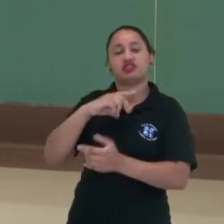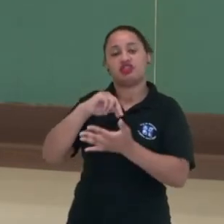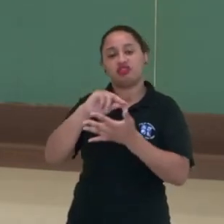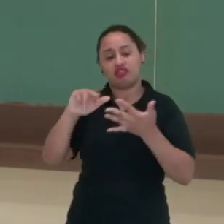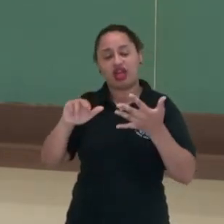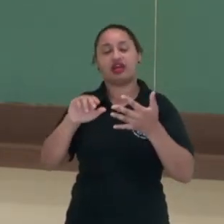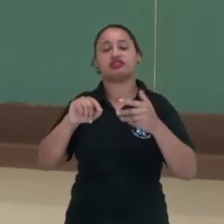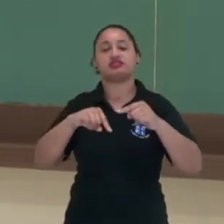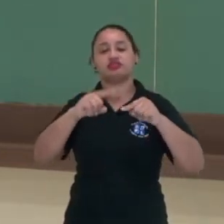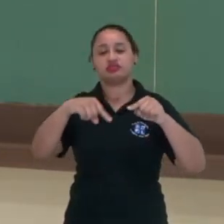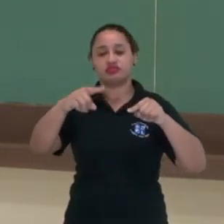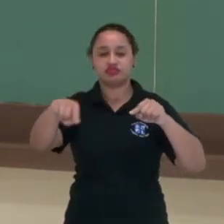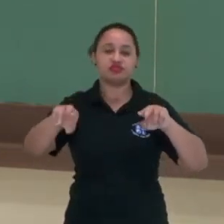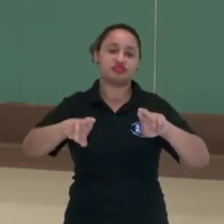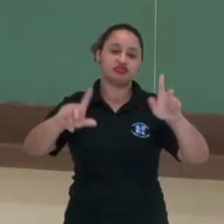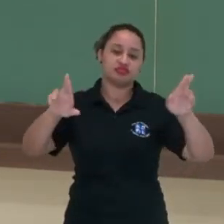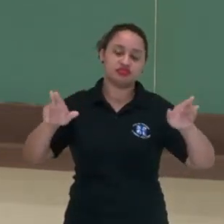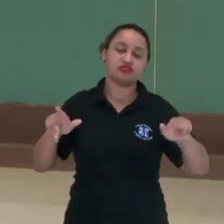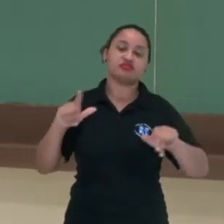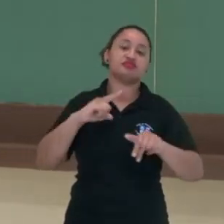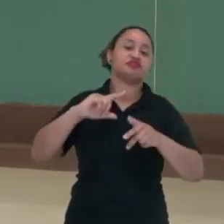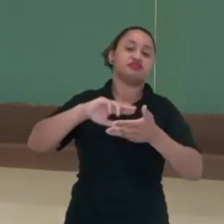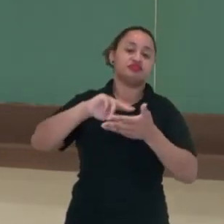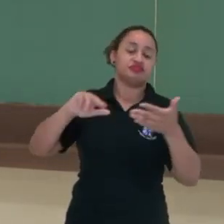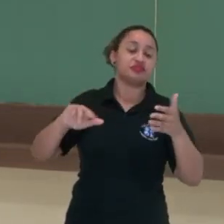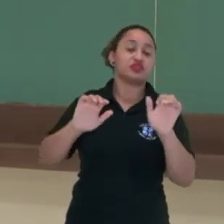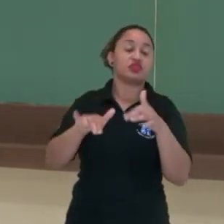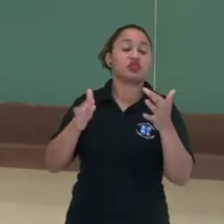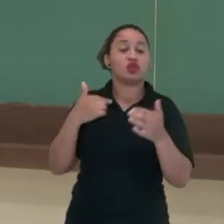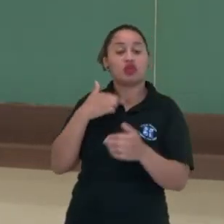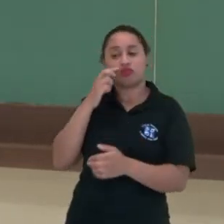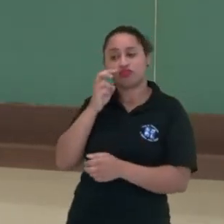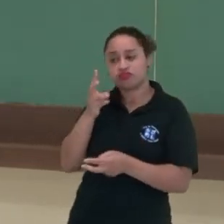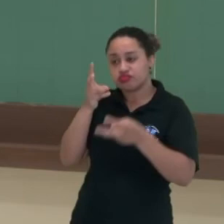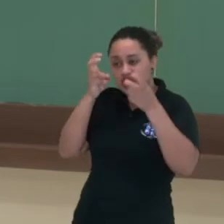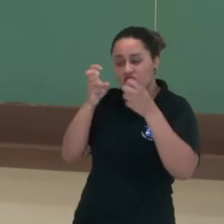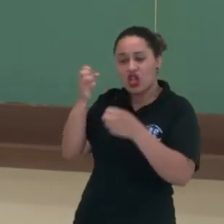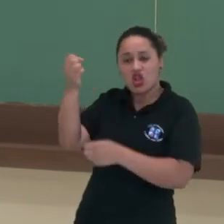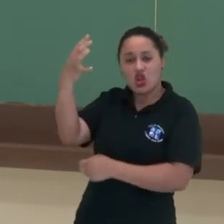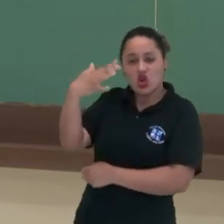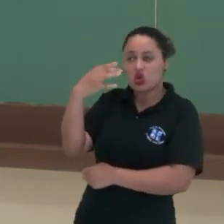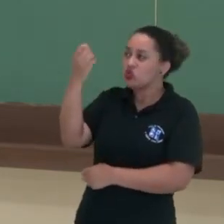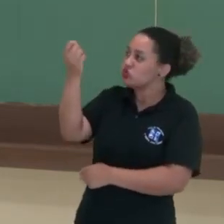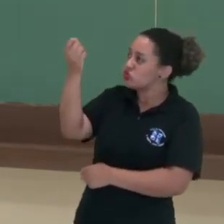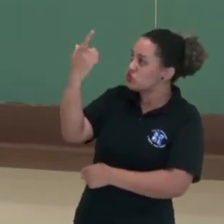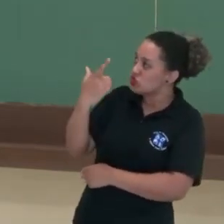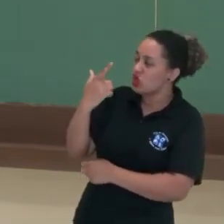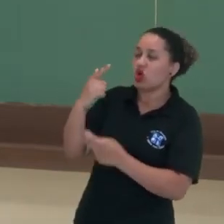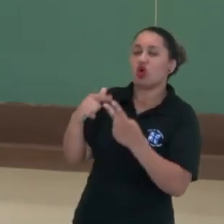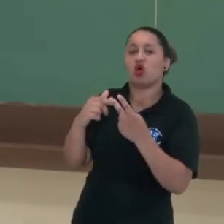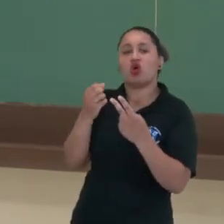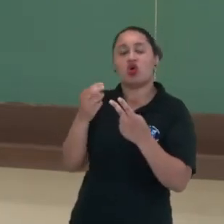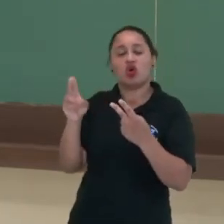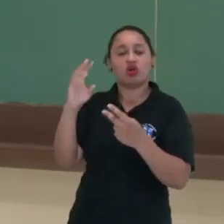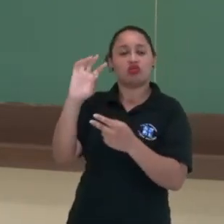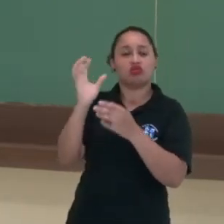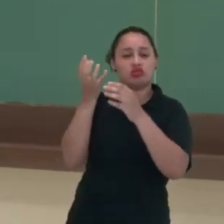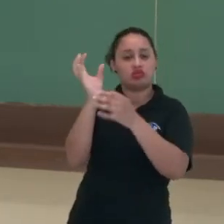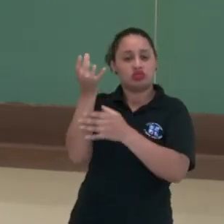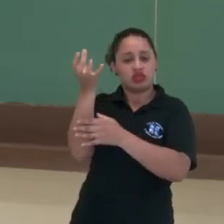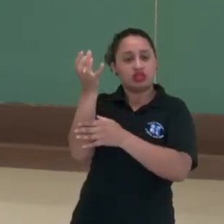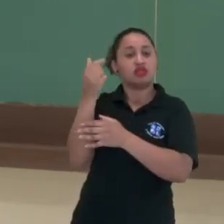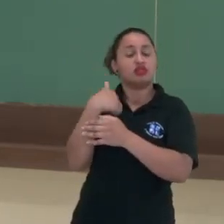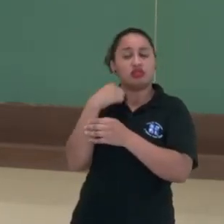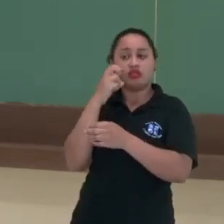comprimentos de ondas diferentes. Então, quando a gente enxerga uma luz, por exemplo, a luz do sol ou a luz de uma lâmpada, a gente